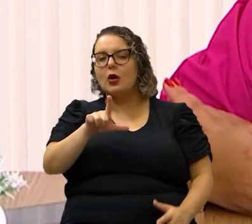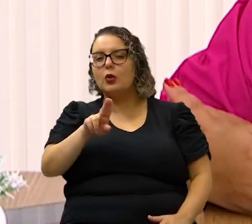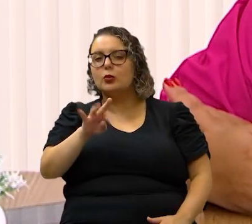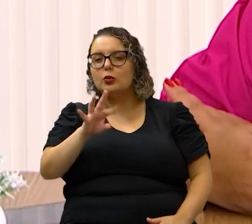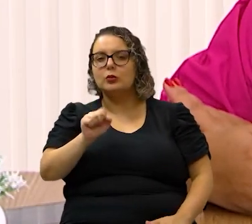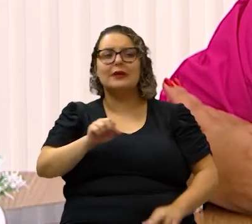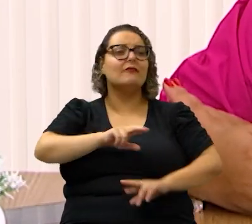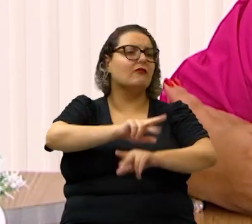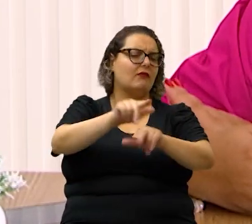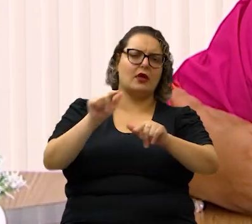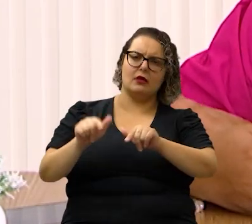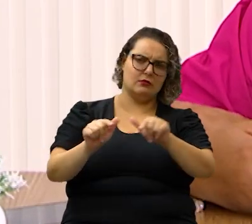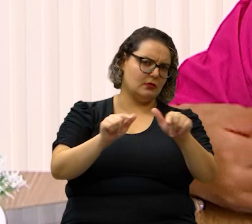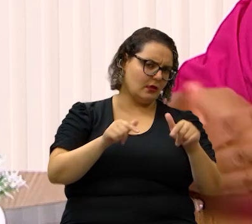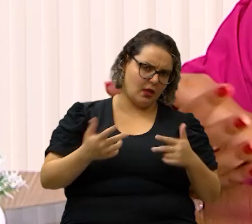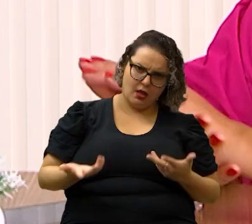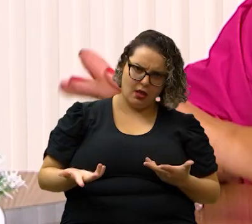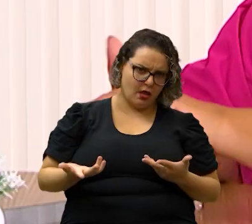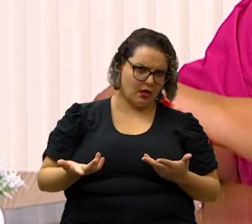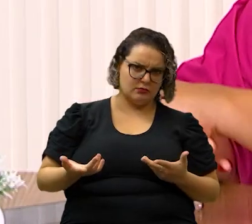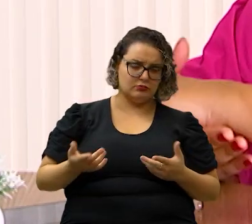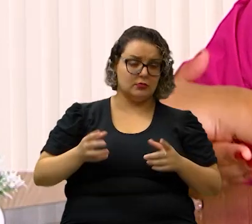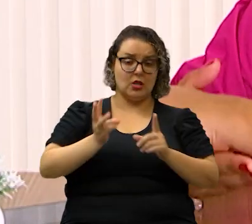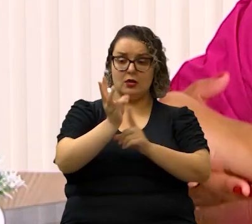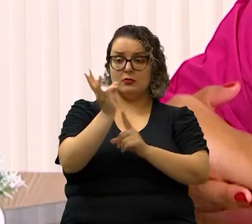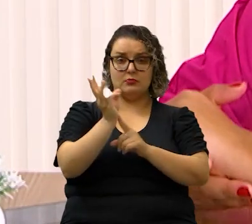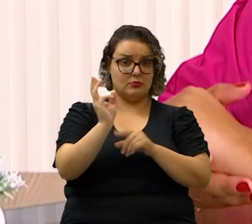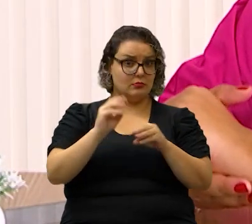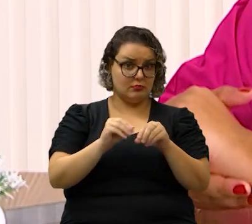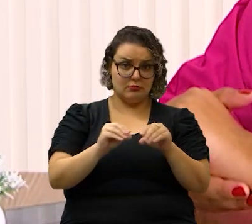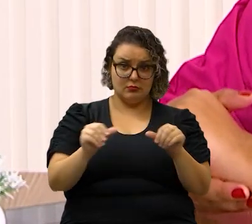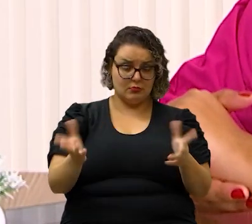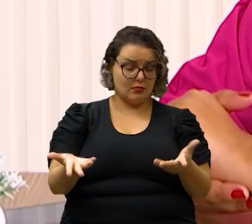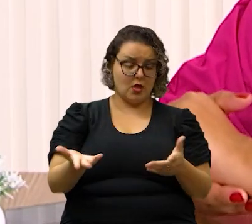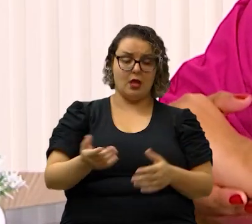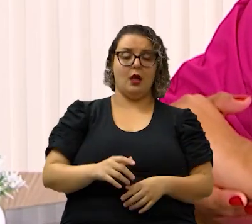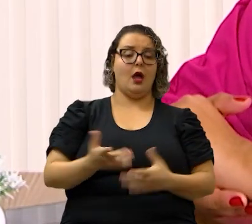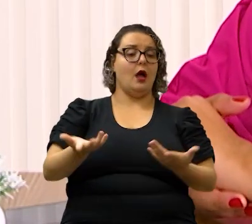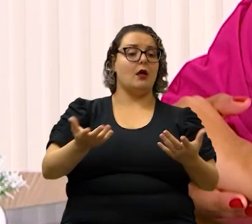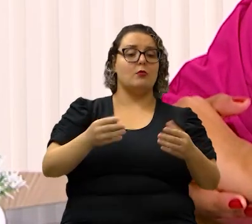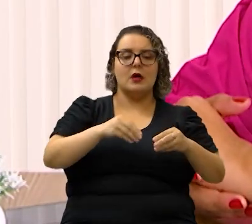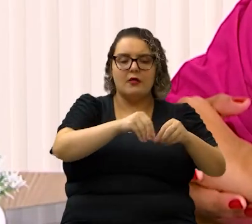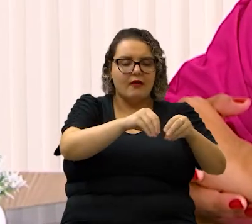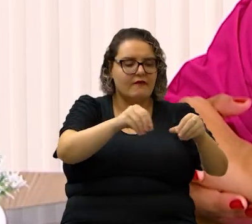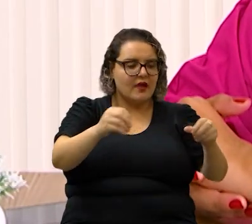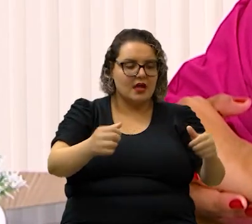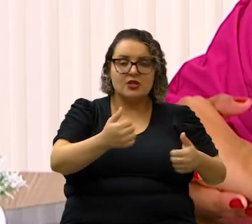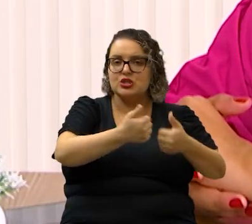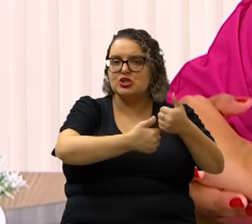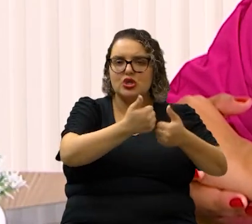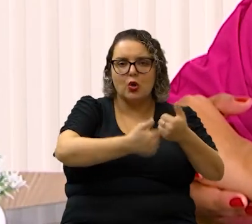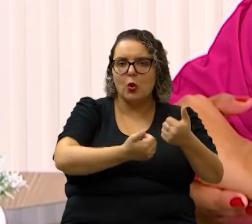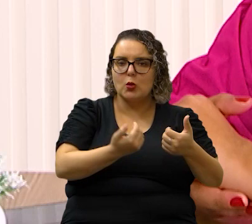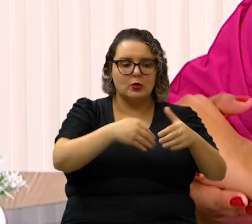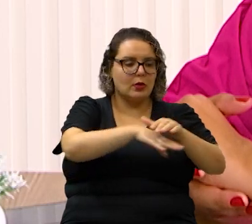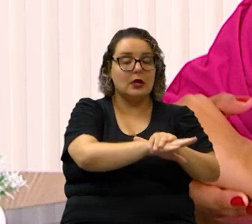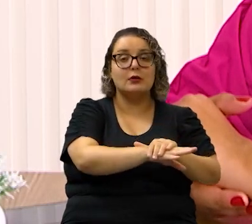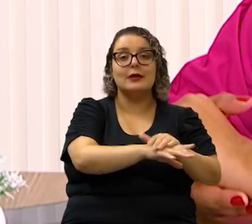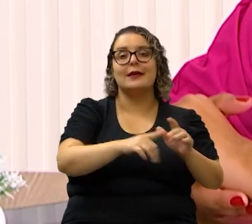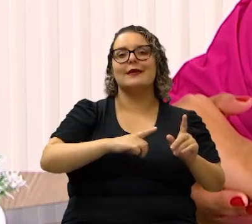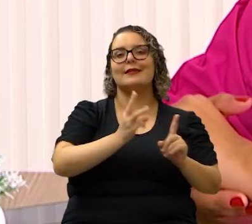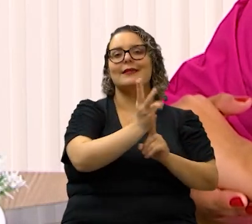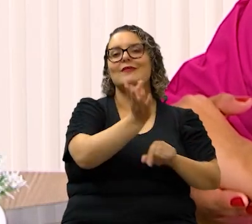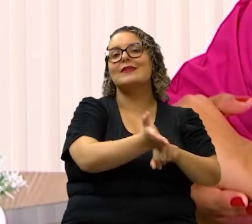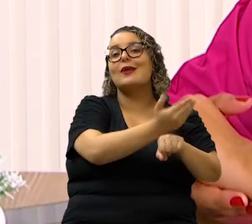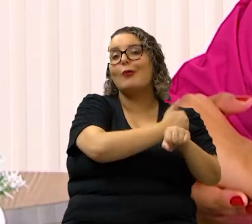esse glúten ele está em vários lugares. Ele está numa farinha de arroz que foi estocada em algum